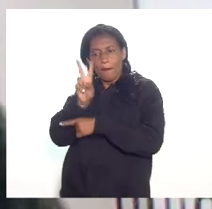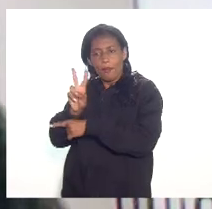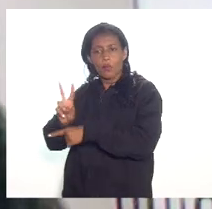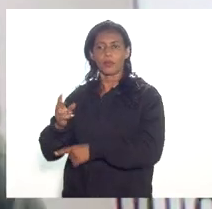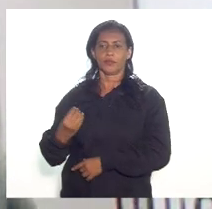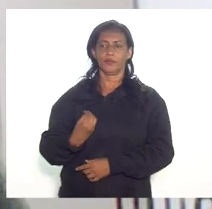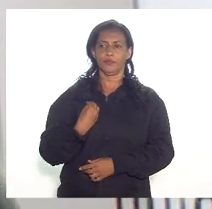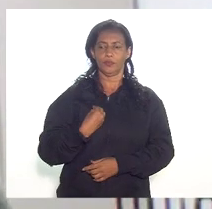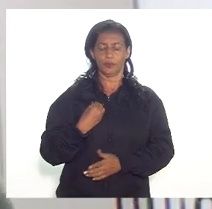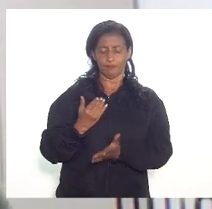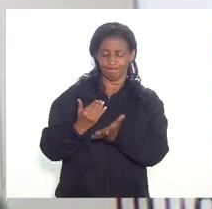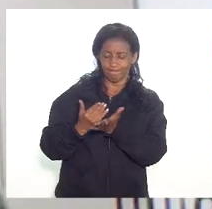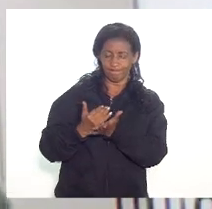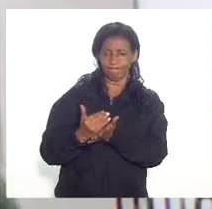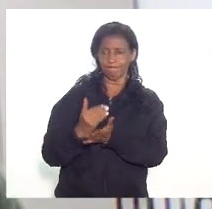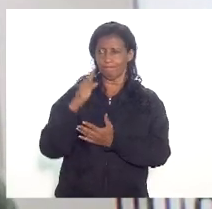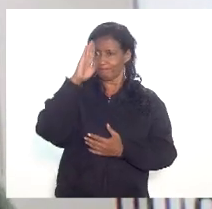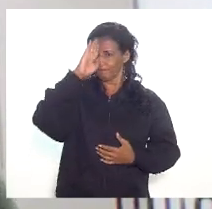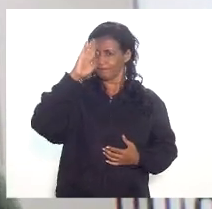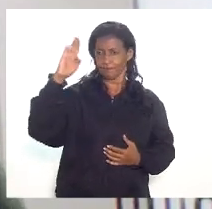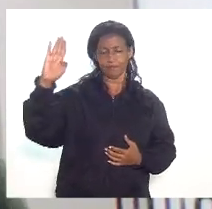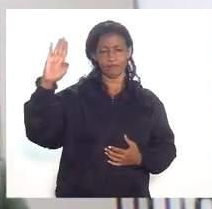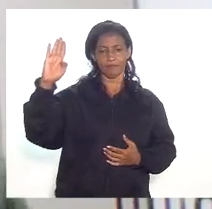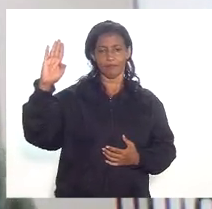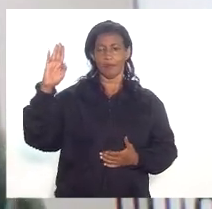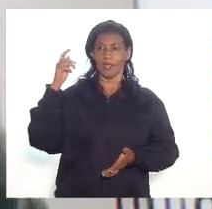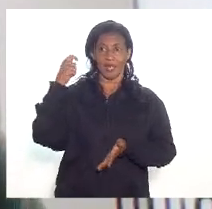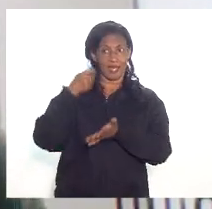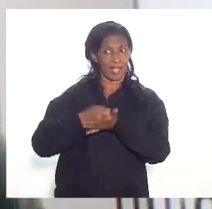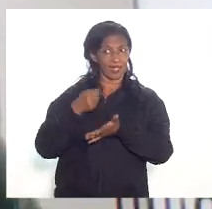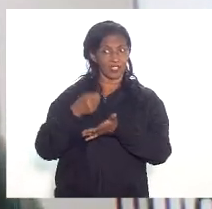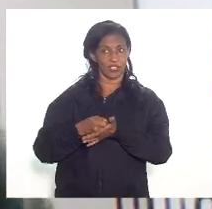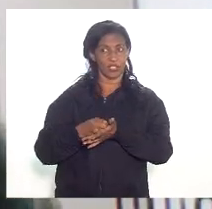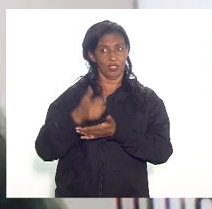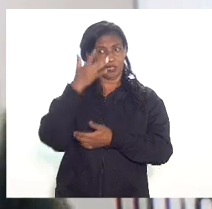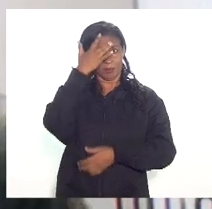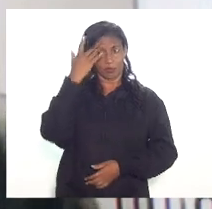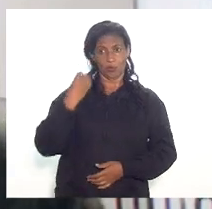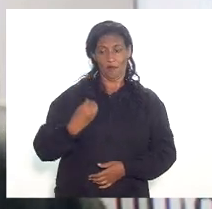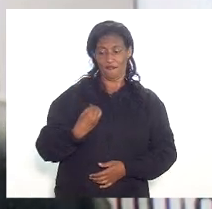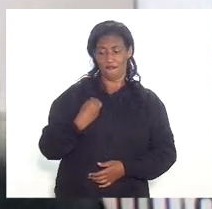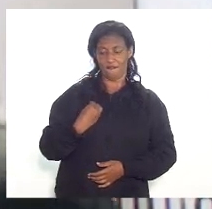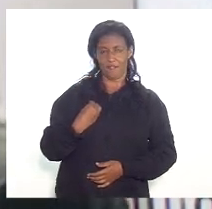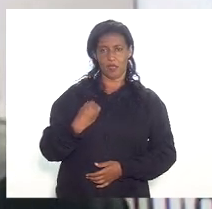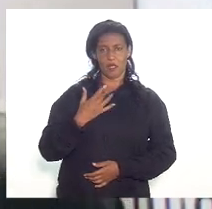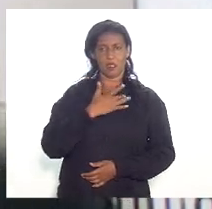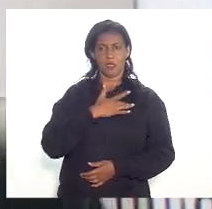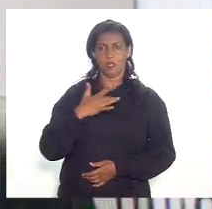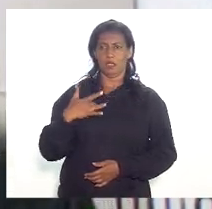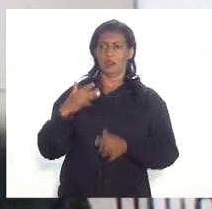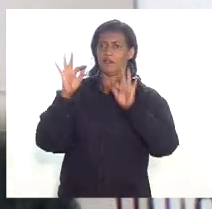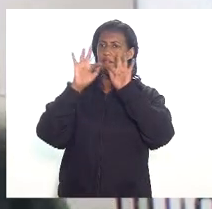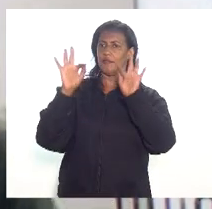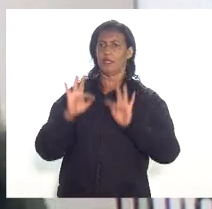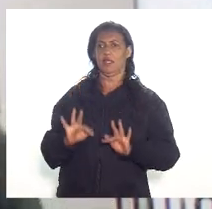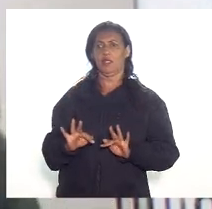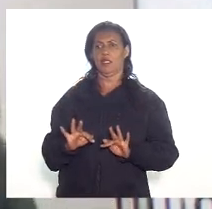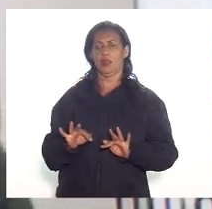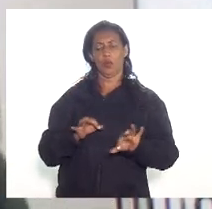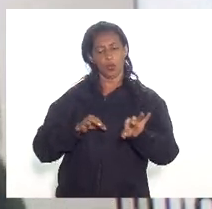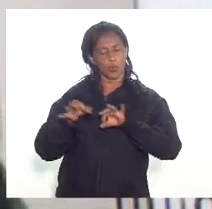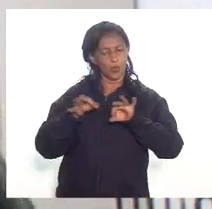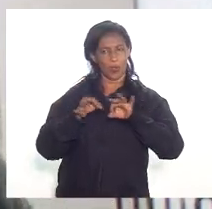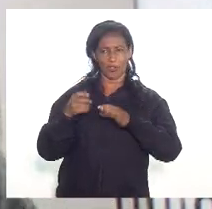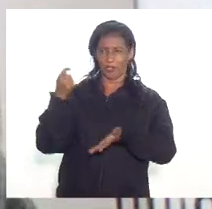isso é principal é garantir que as pessoas estejam vivas saudáveis e felizes o que infelizmente esse projeto